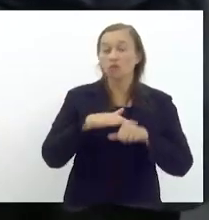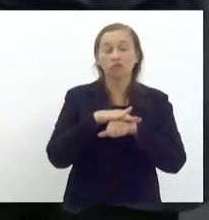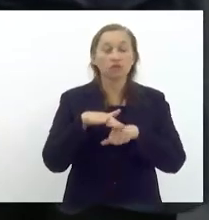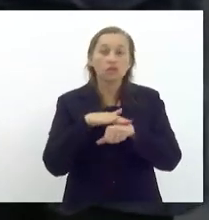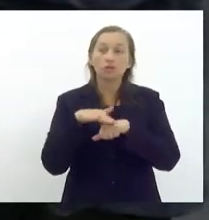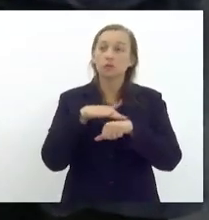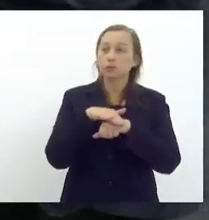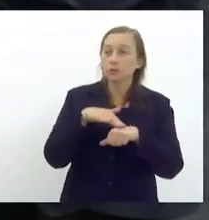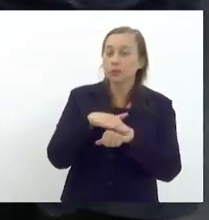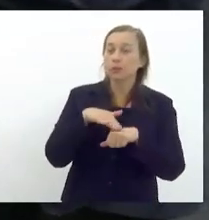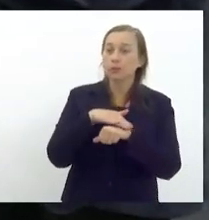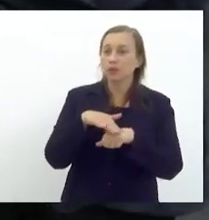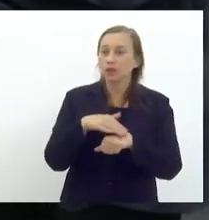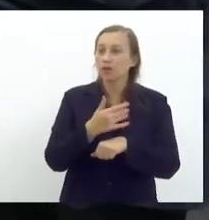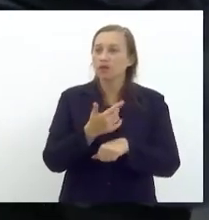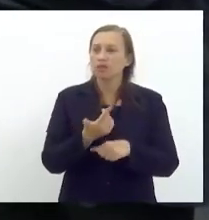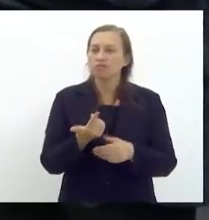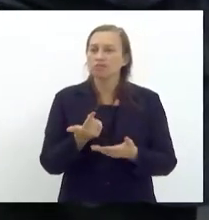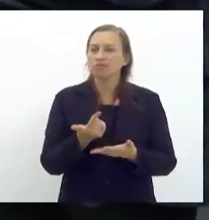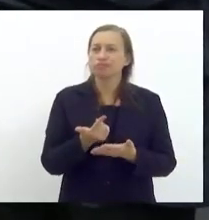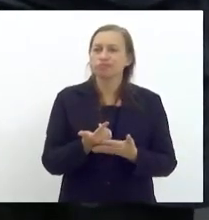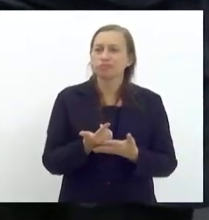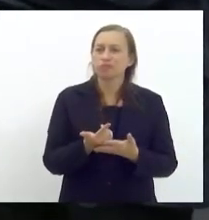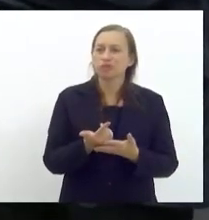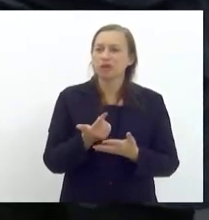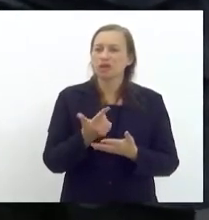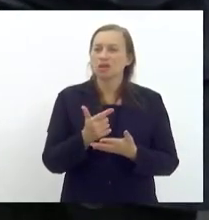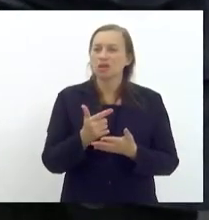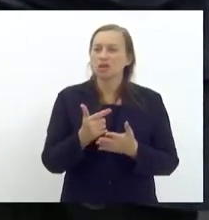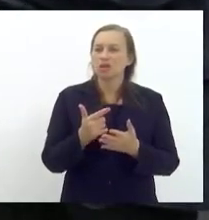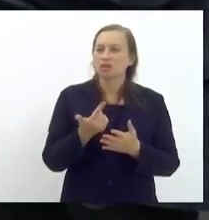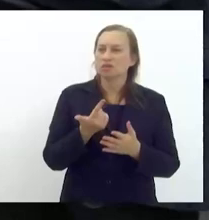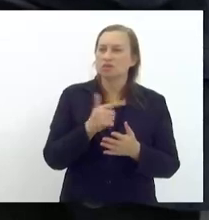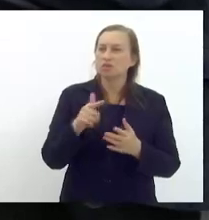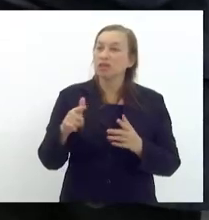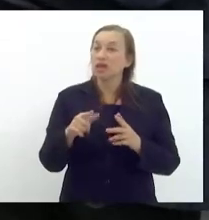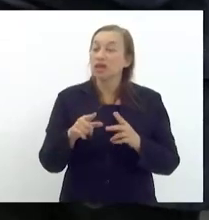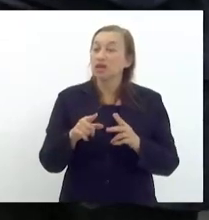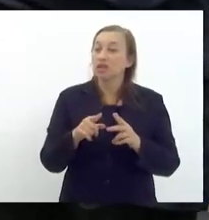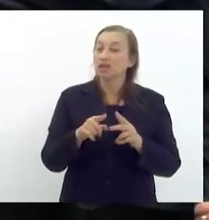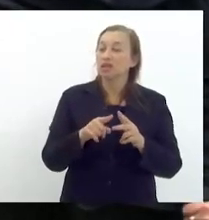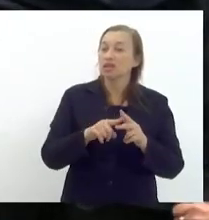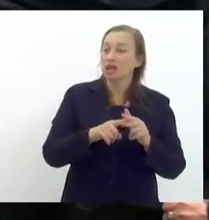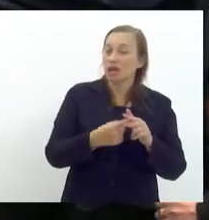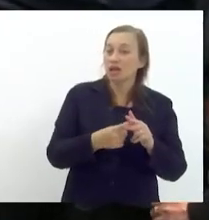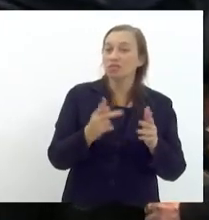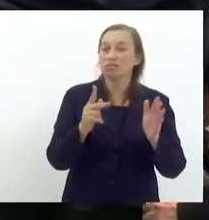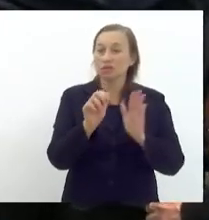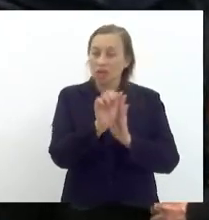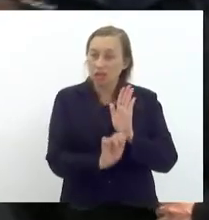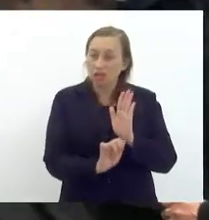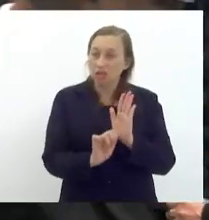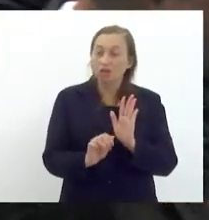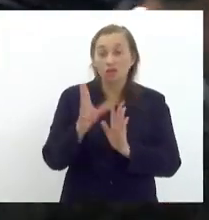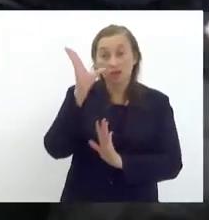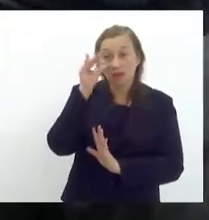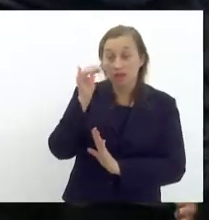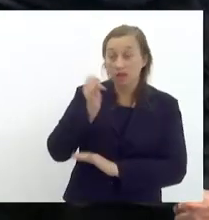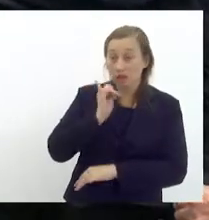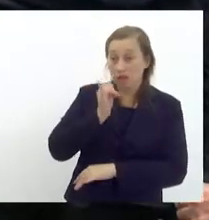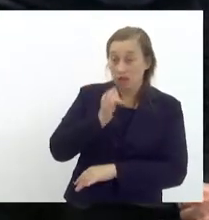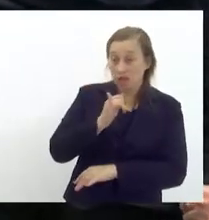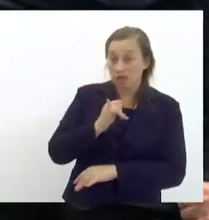que é importante que não haja dubiedades na redação embora não tenha sido essa a intenção do relator